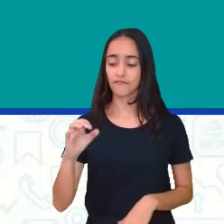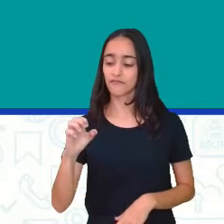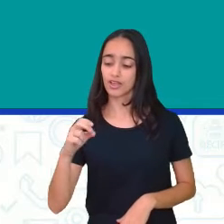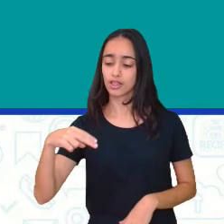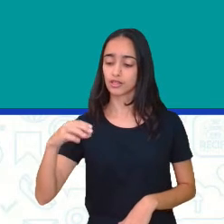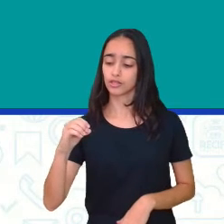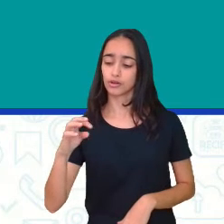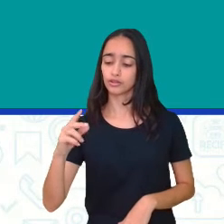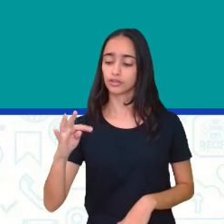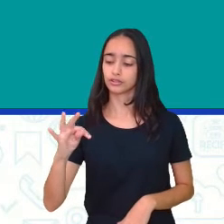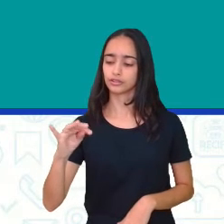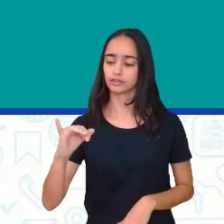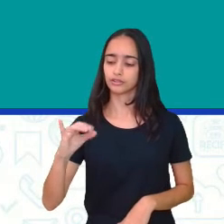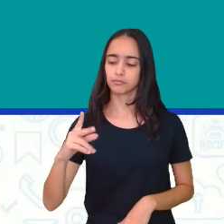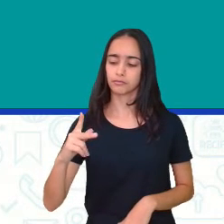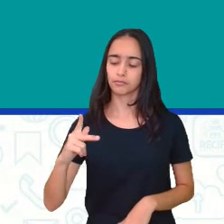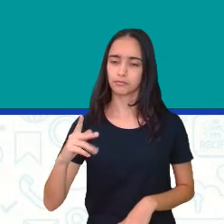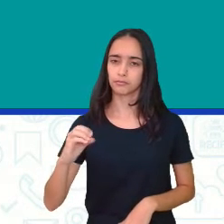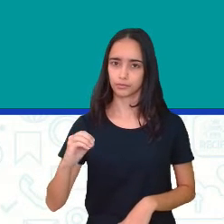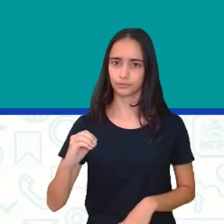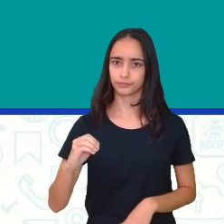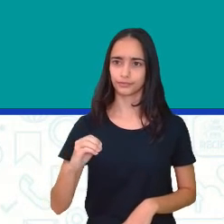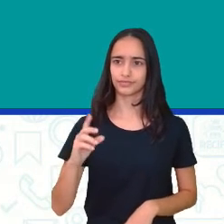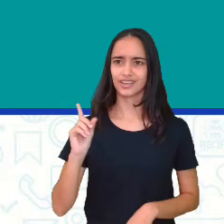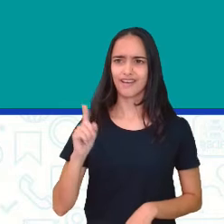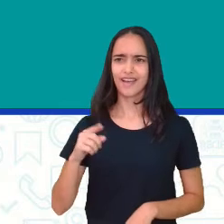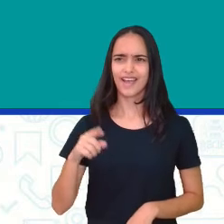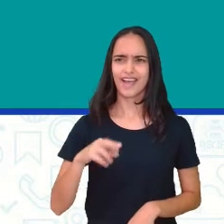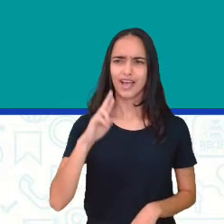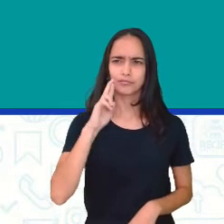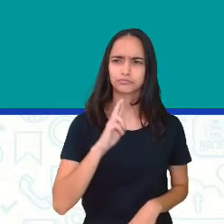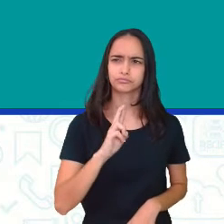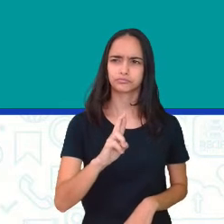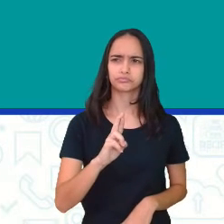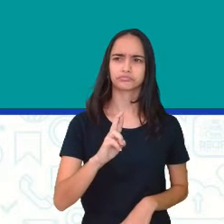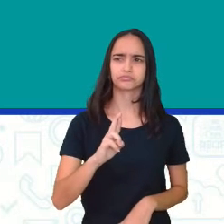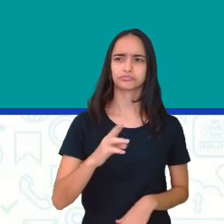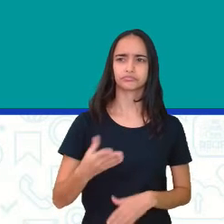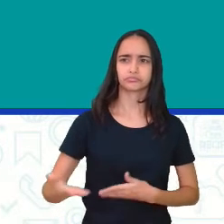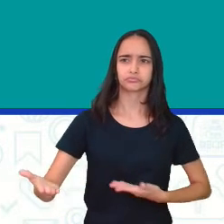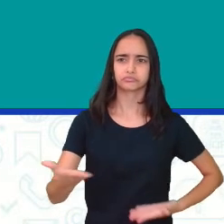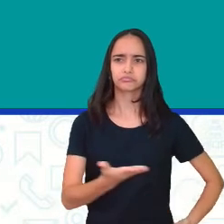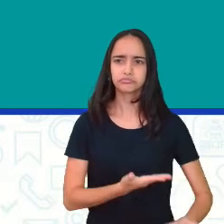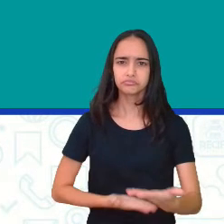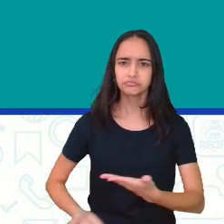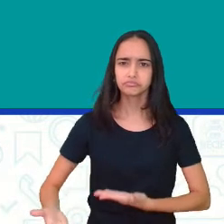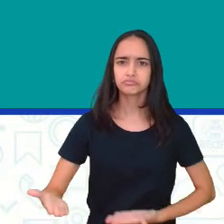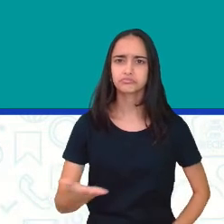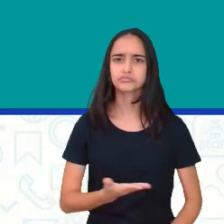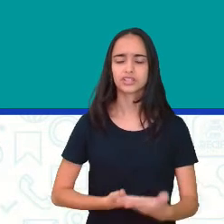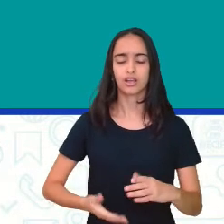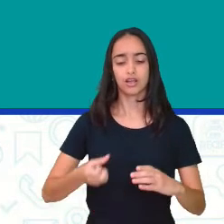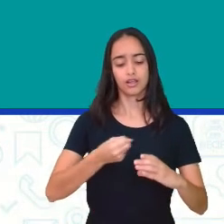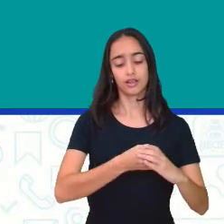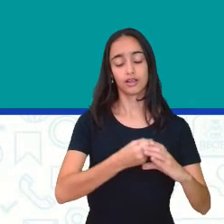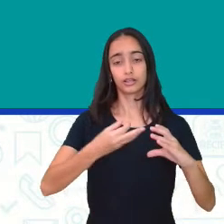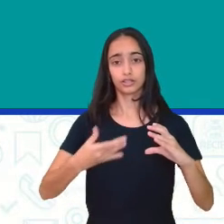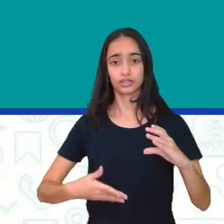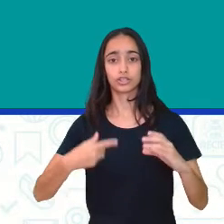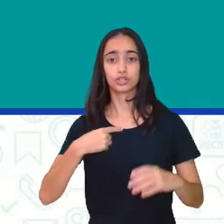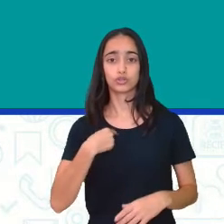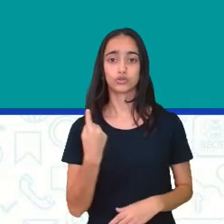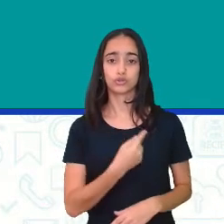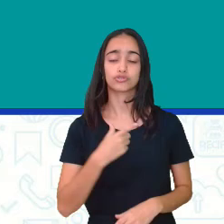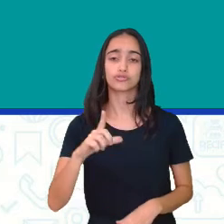fenótipo, ele é aí o resultado da interação entre aquelas características que a gente herda